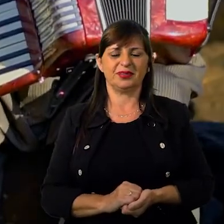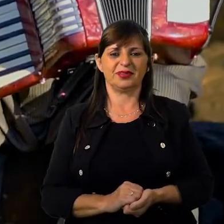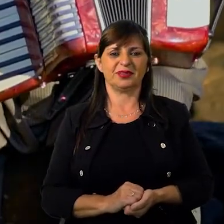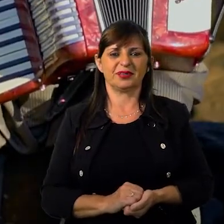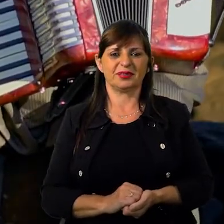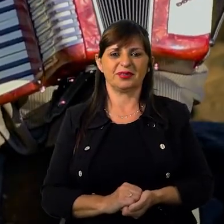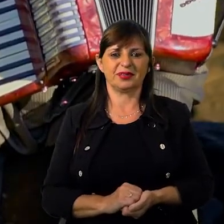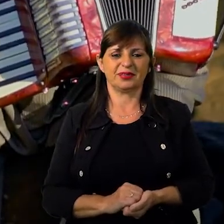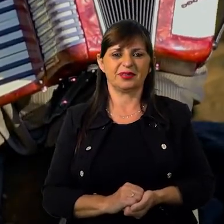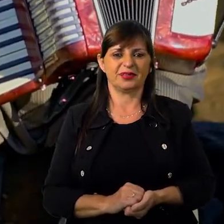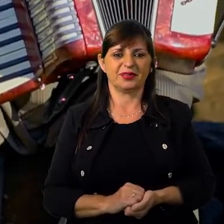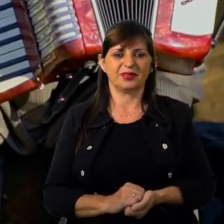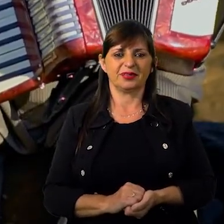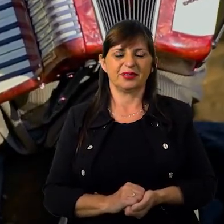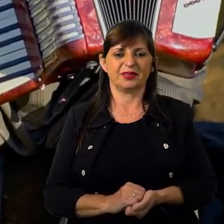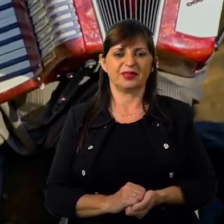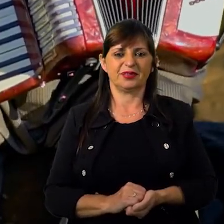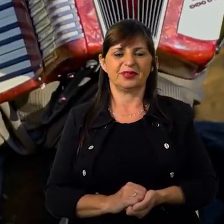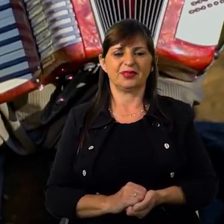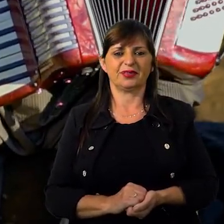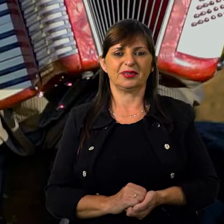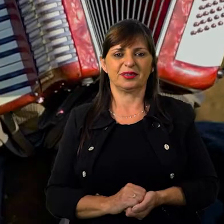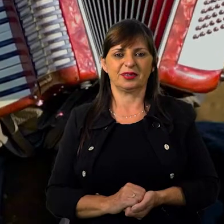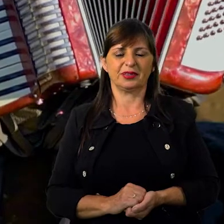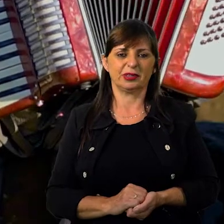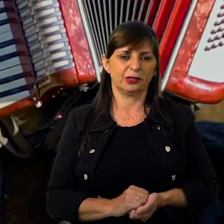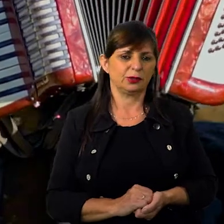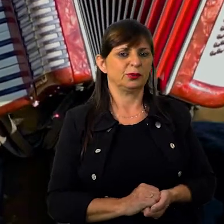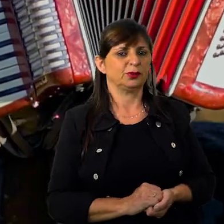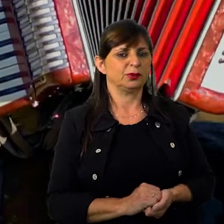ninguém Descobri um